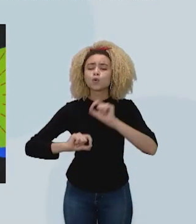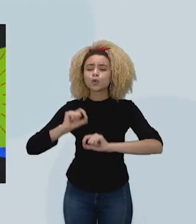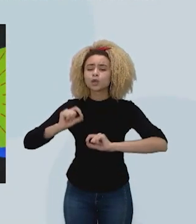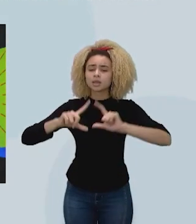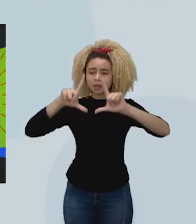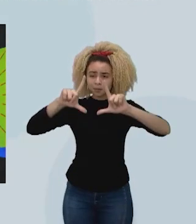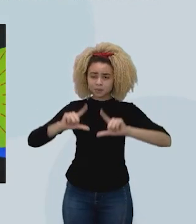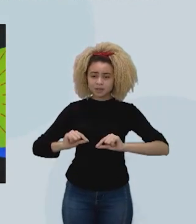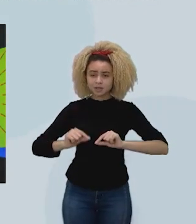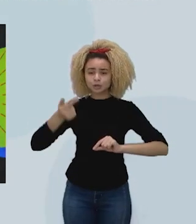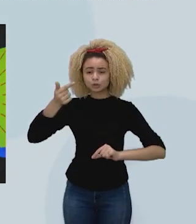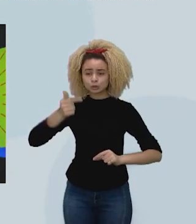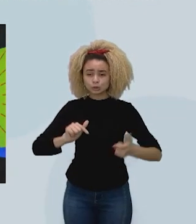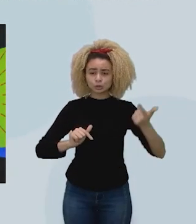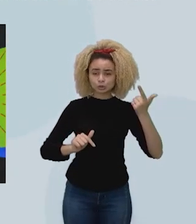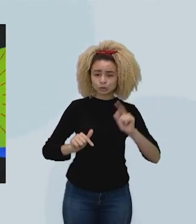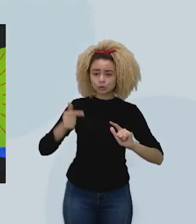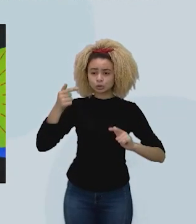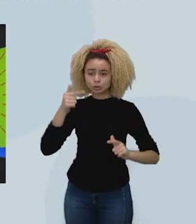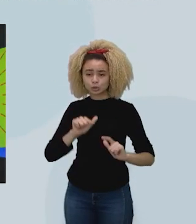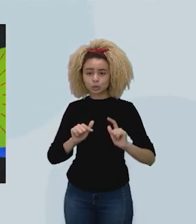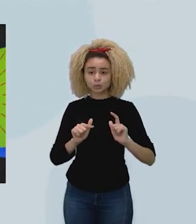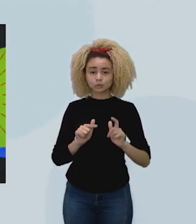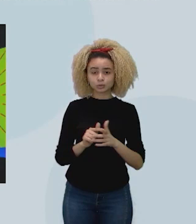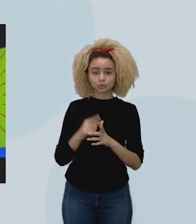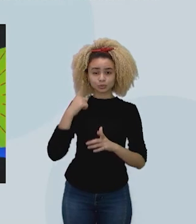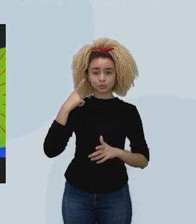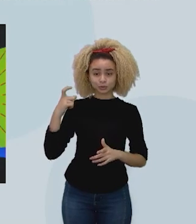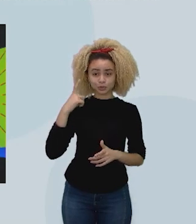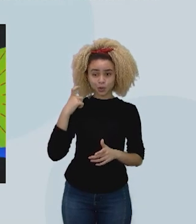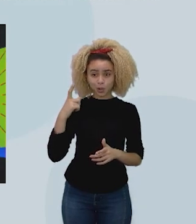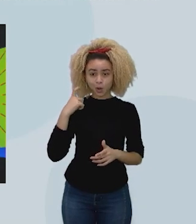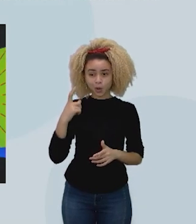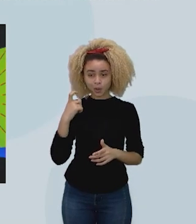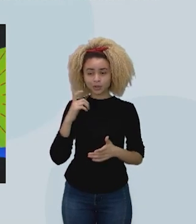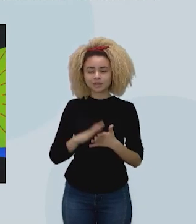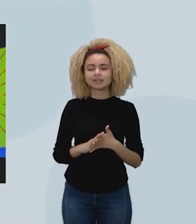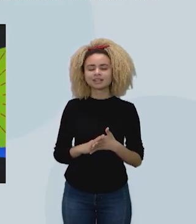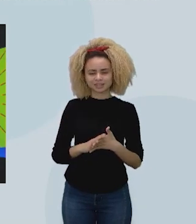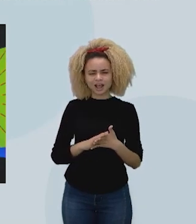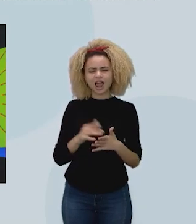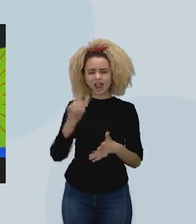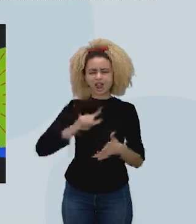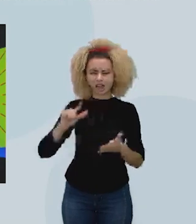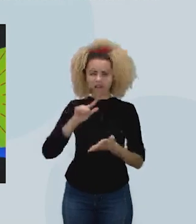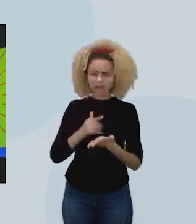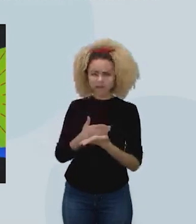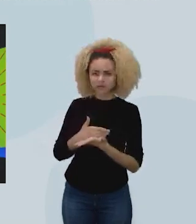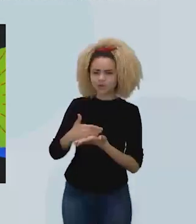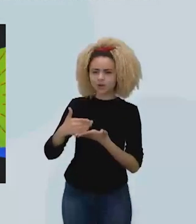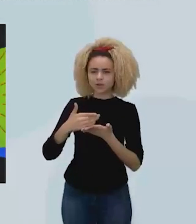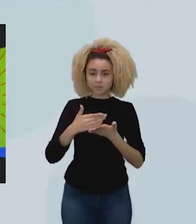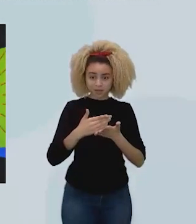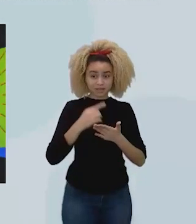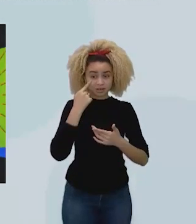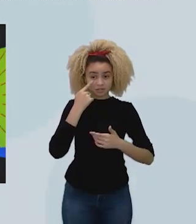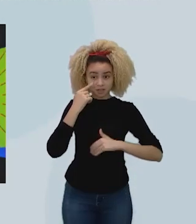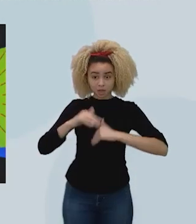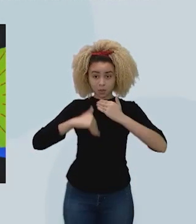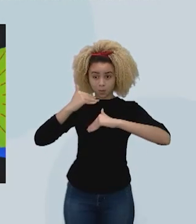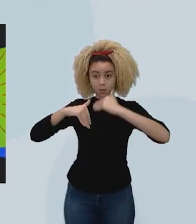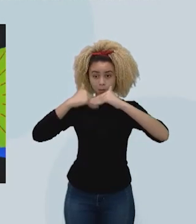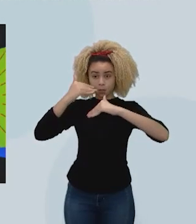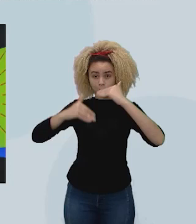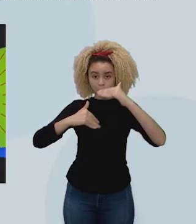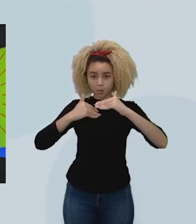minimalismo? É uma repetição seriada de sons na música, tá? Claro que no começo a gente vê, né, a evolução através das